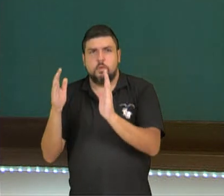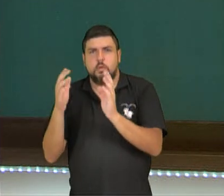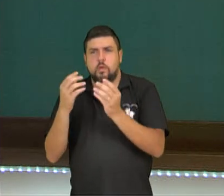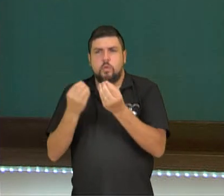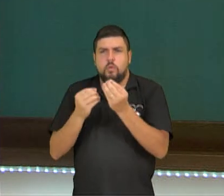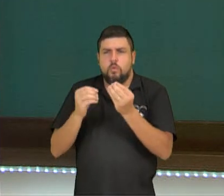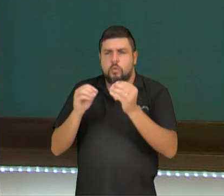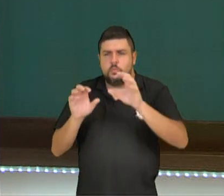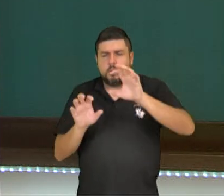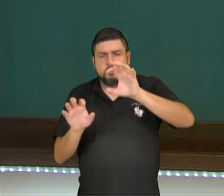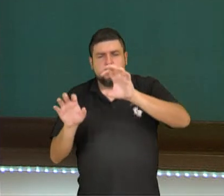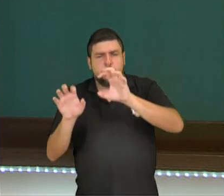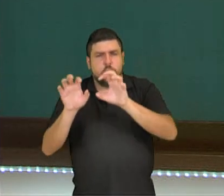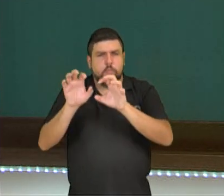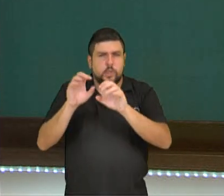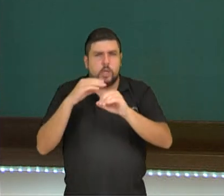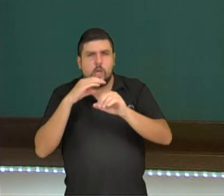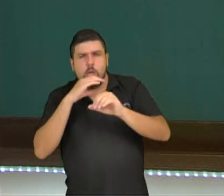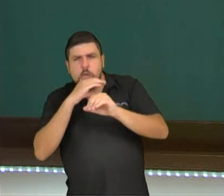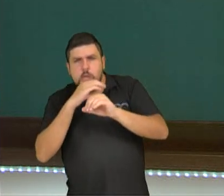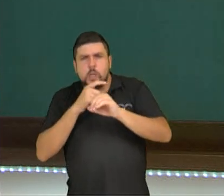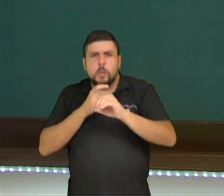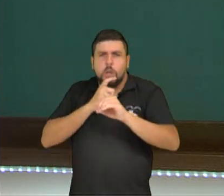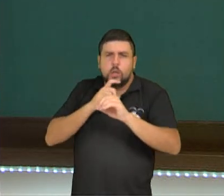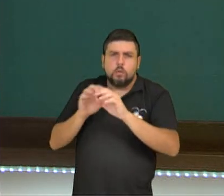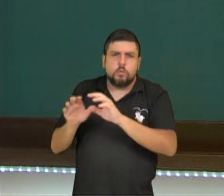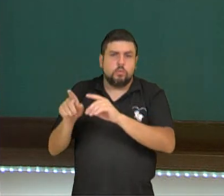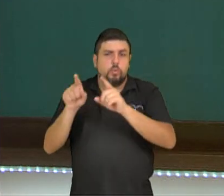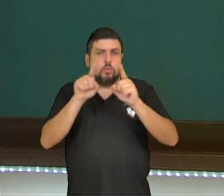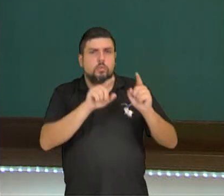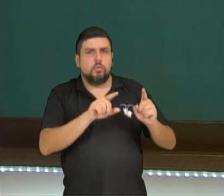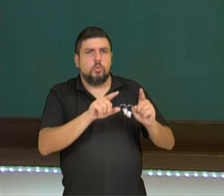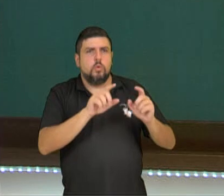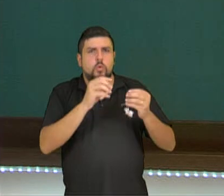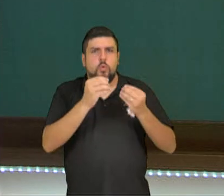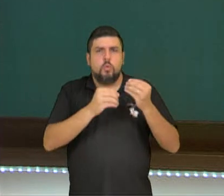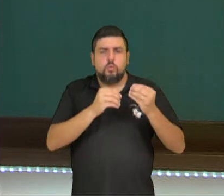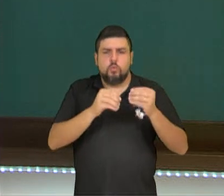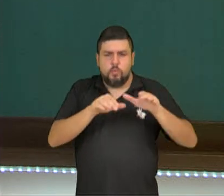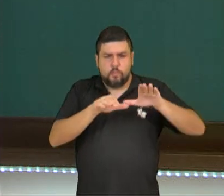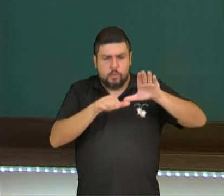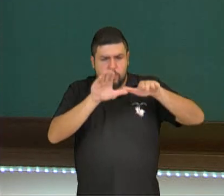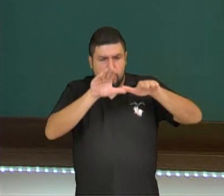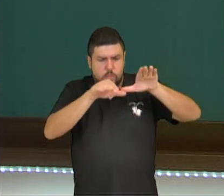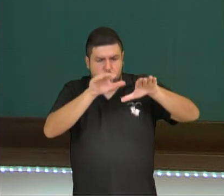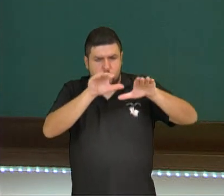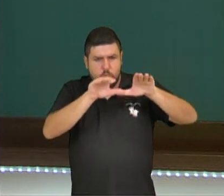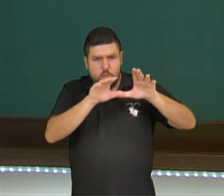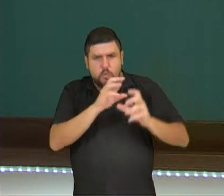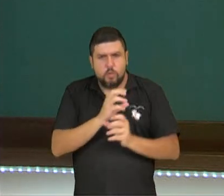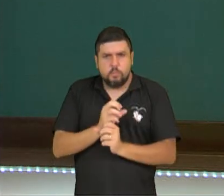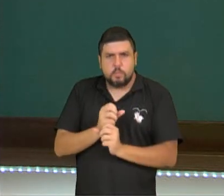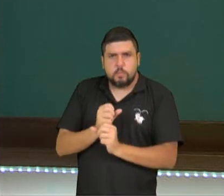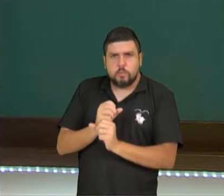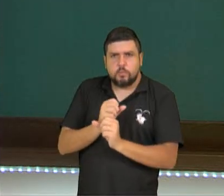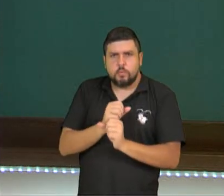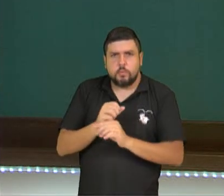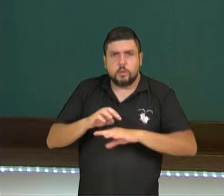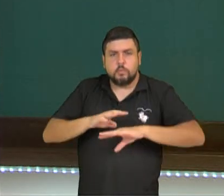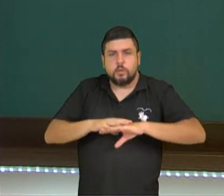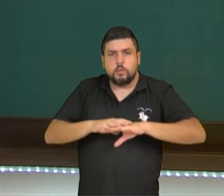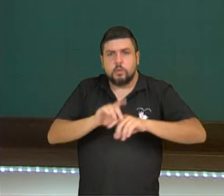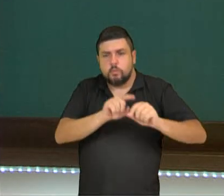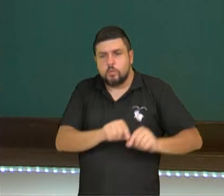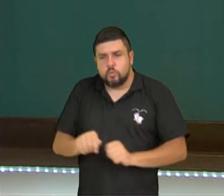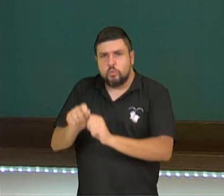de usar o satélite meteorológico, de desenvolver ali cálculos matemáticos e se chegar ali num resultado